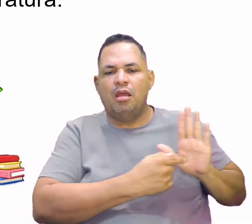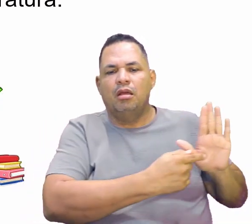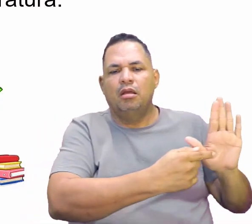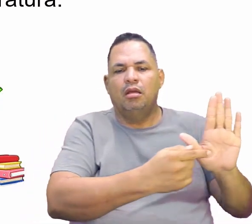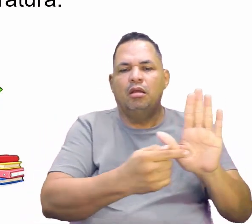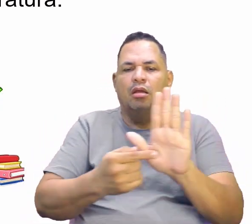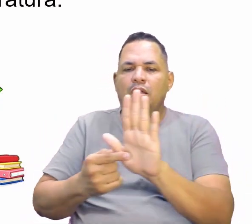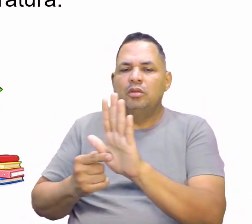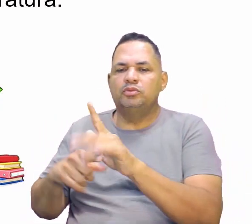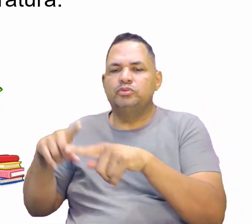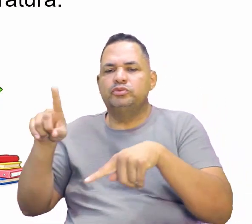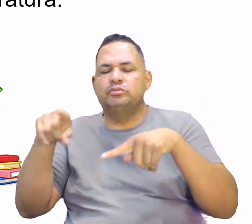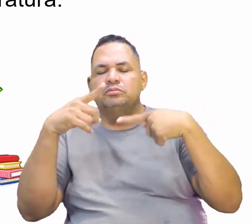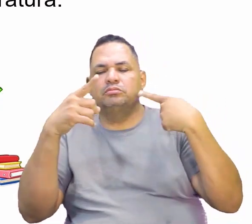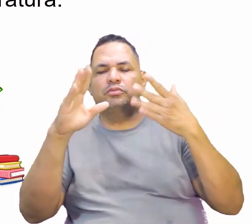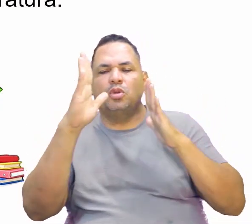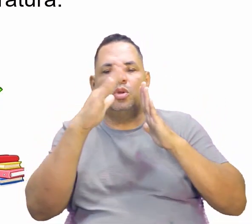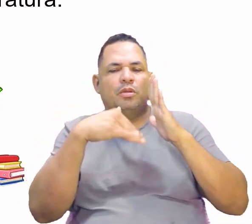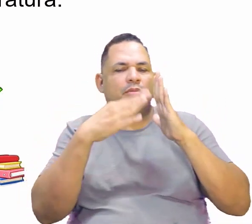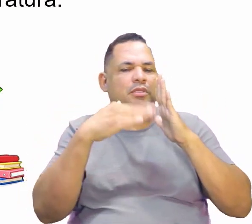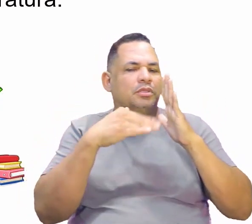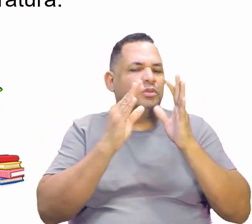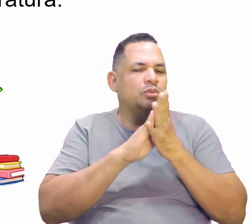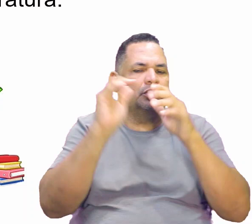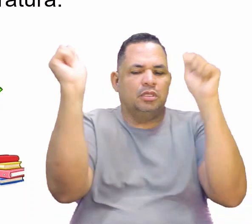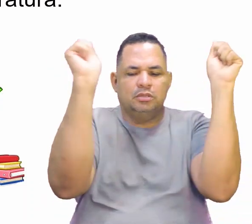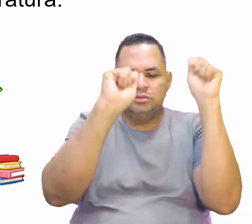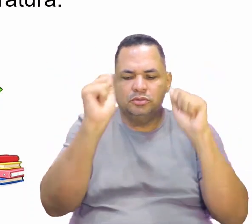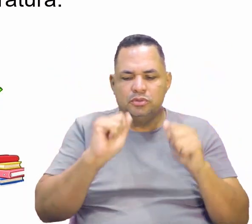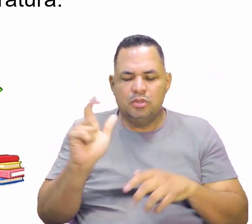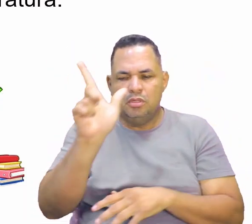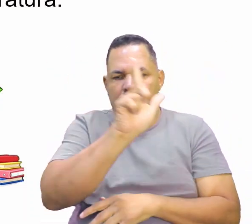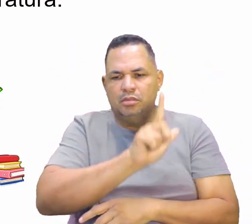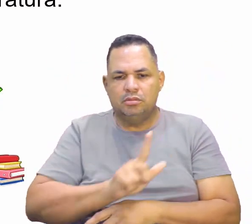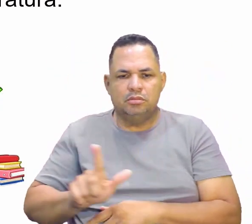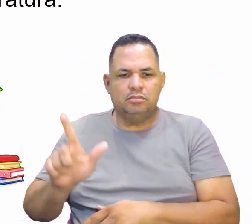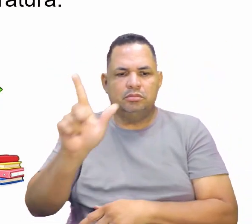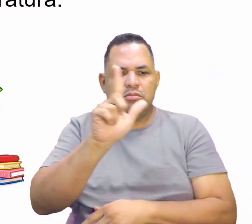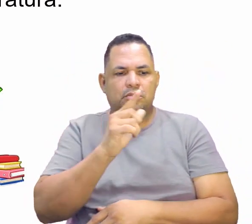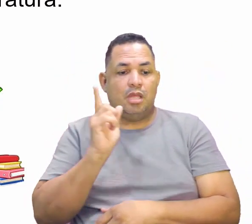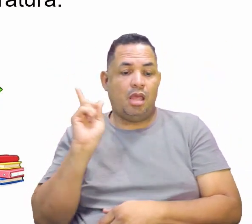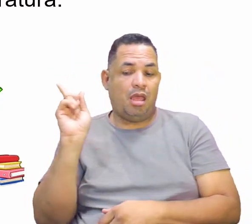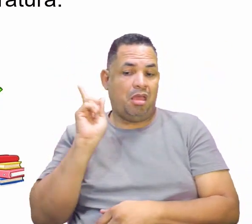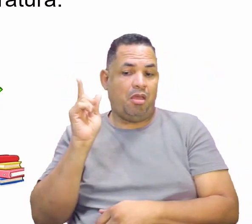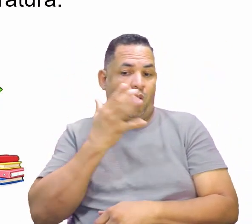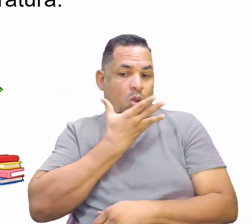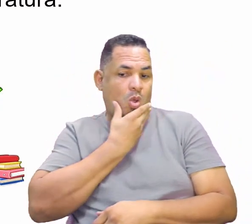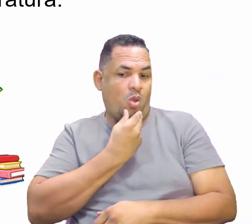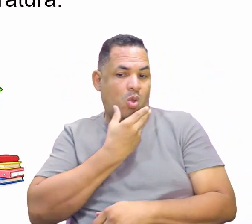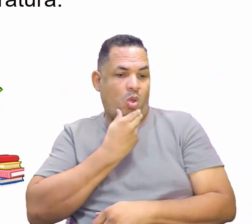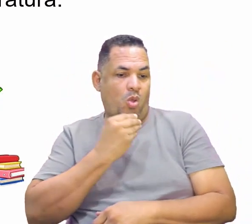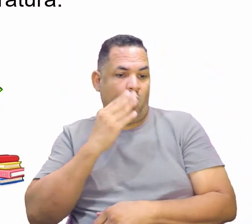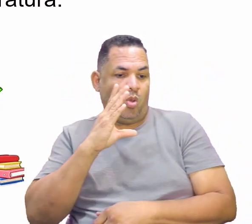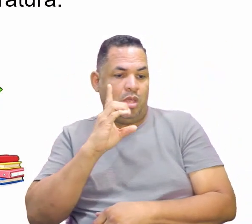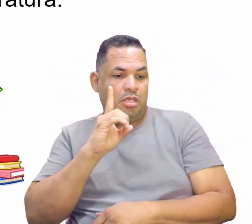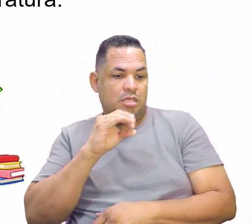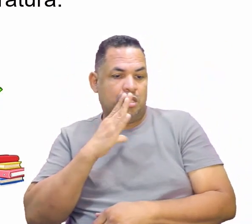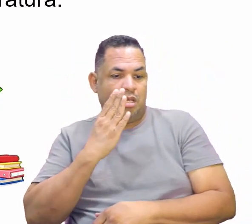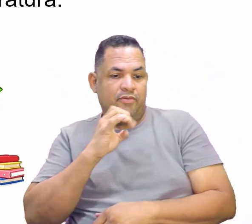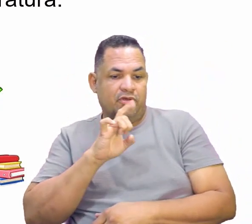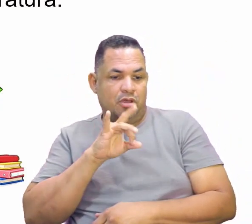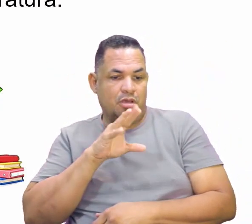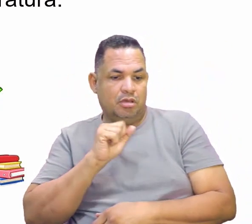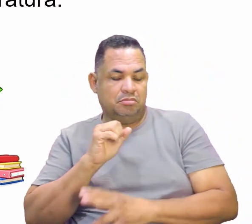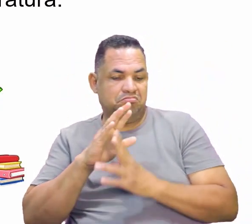música, pintura, escultura e literatura. E aí aqui este jovem, o Di Cavalcanti, foi o